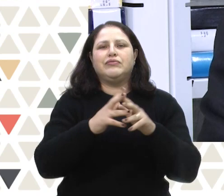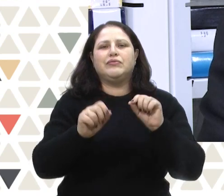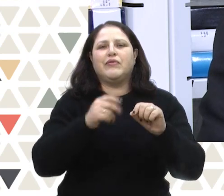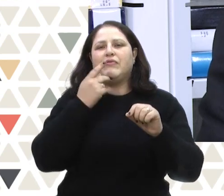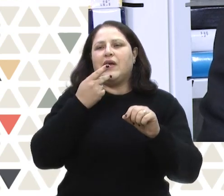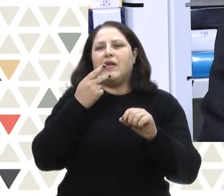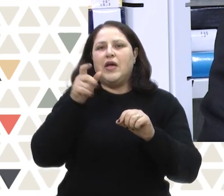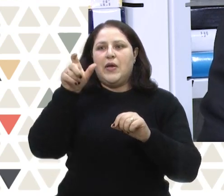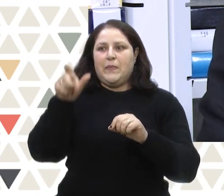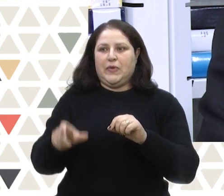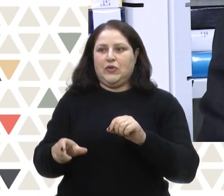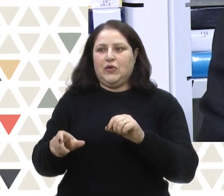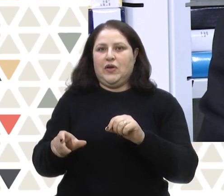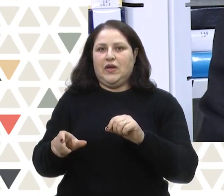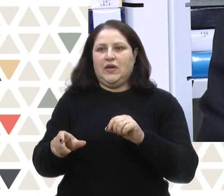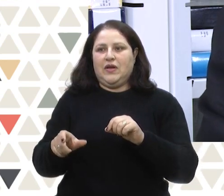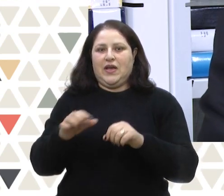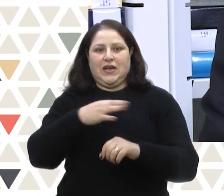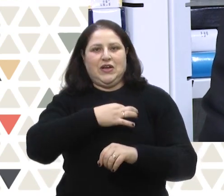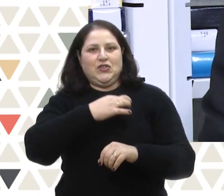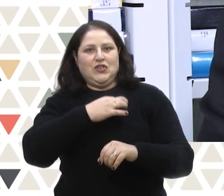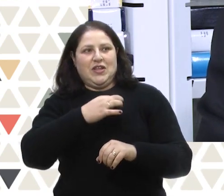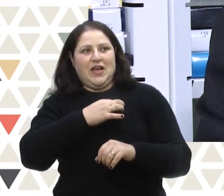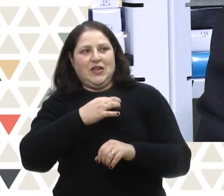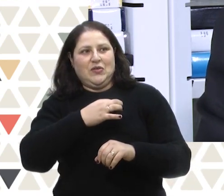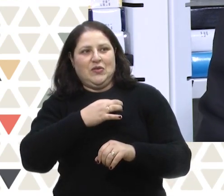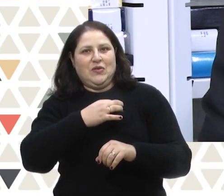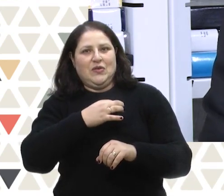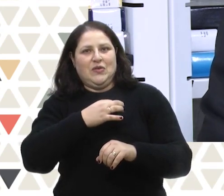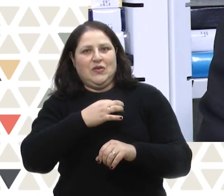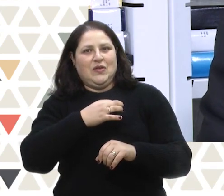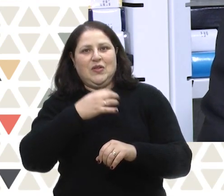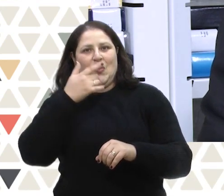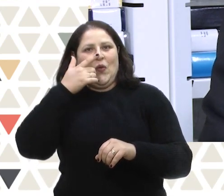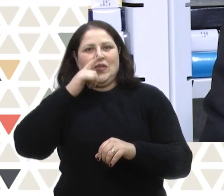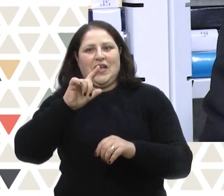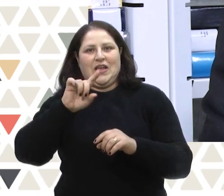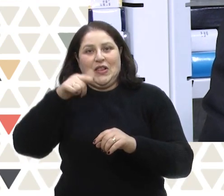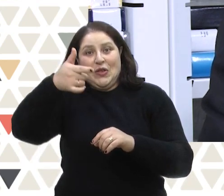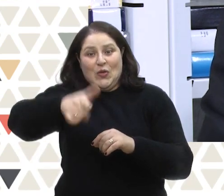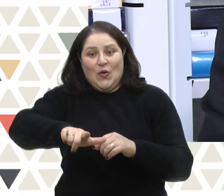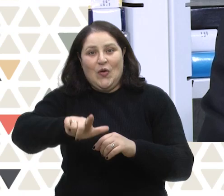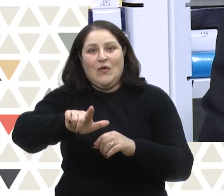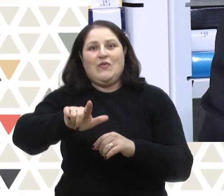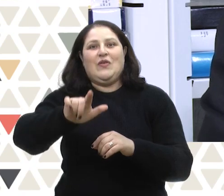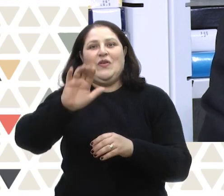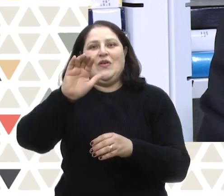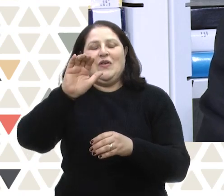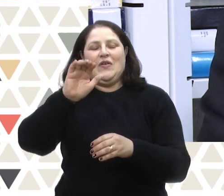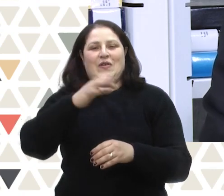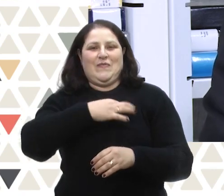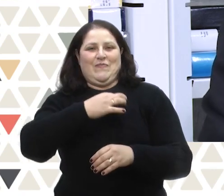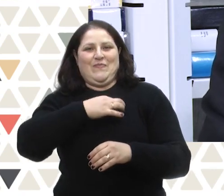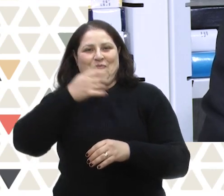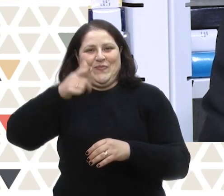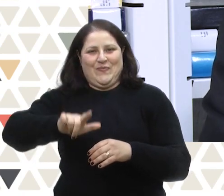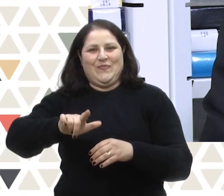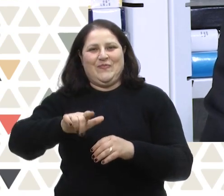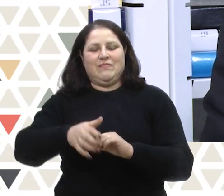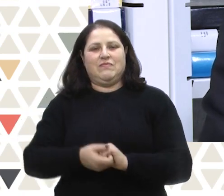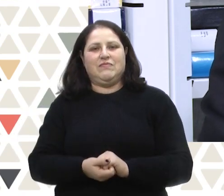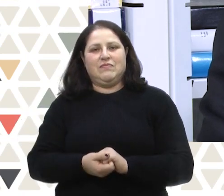mito, é fake news e numa eleição, por exemplo, para prefeito, se apenas um voto